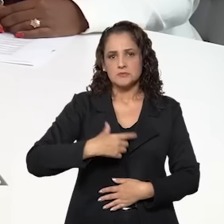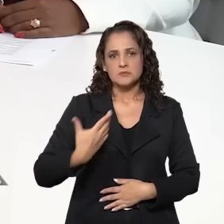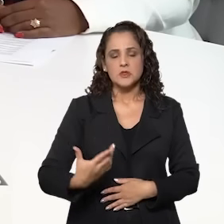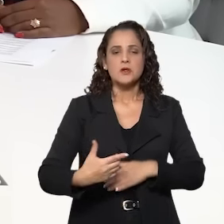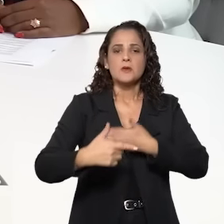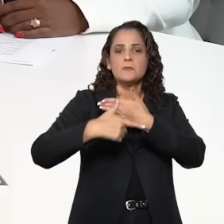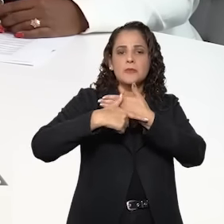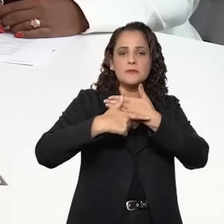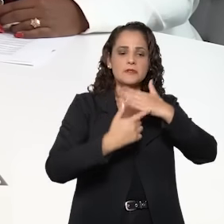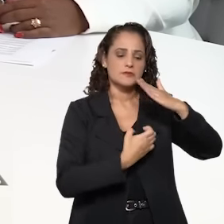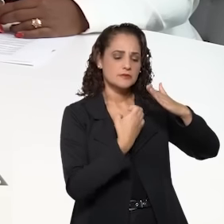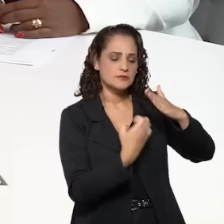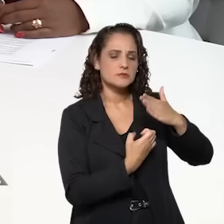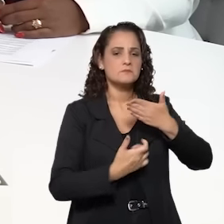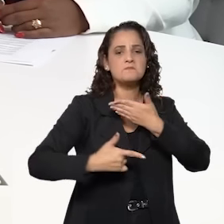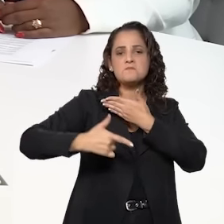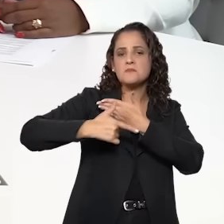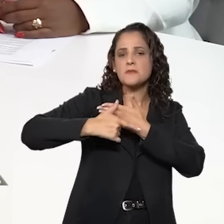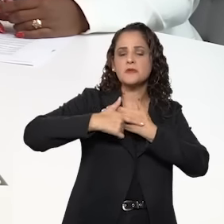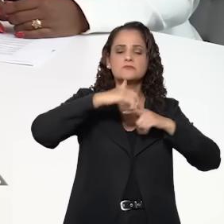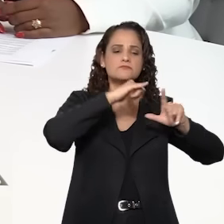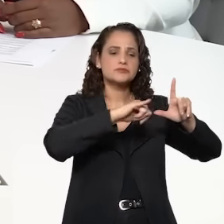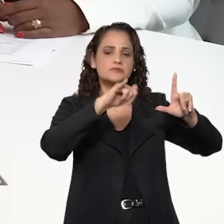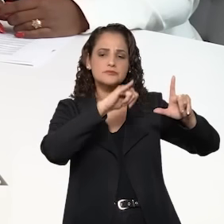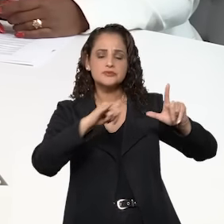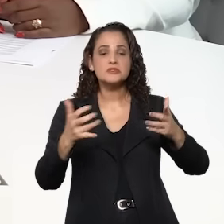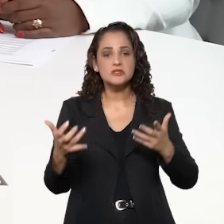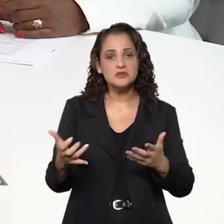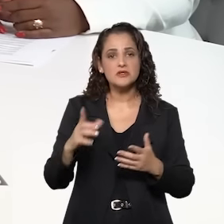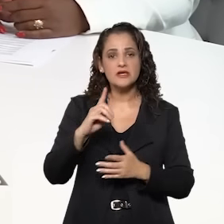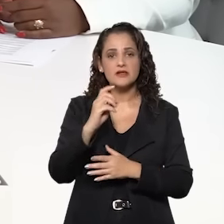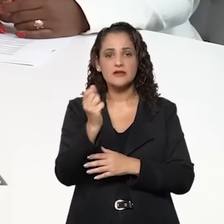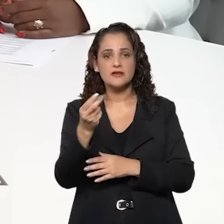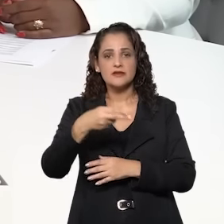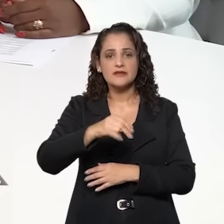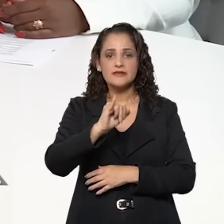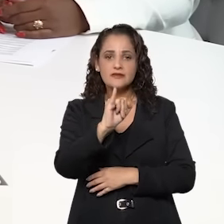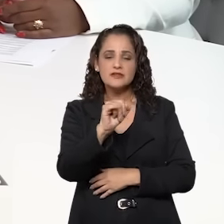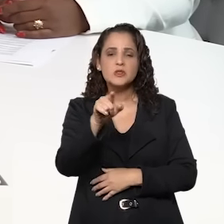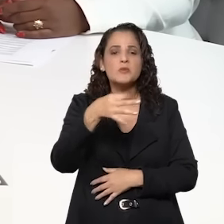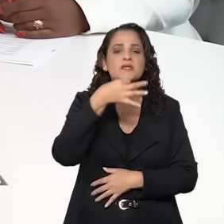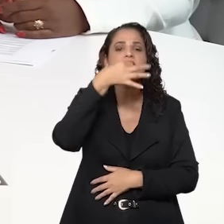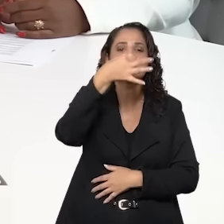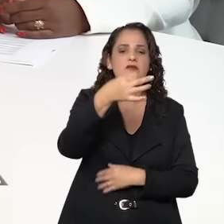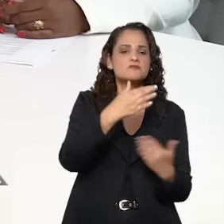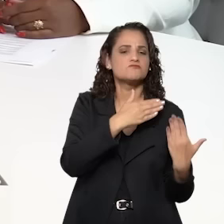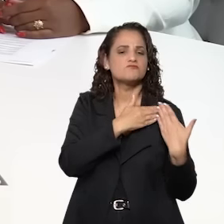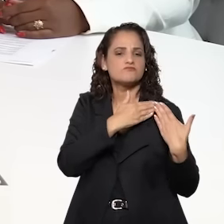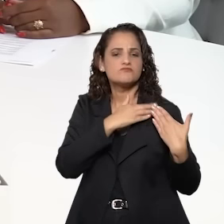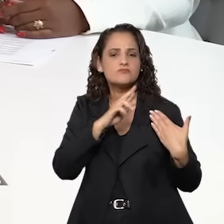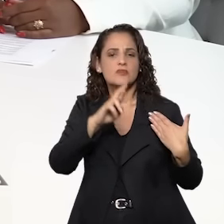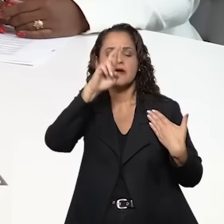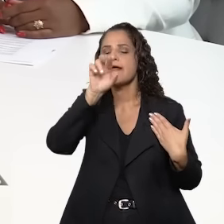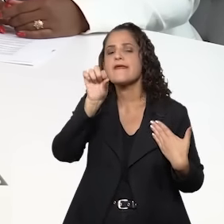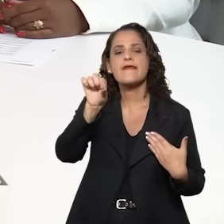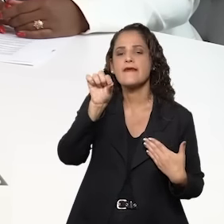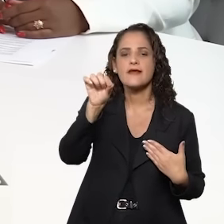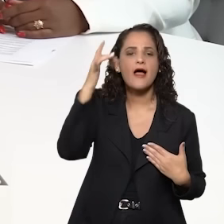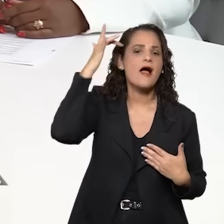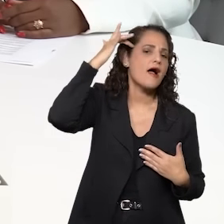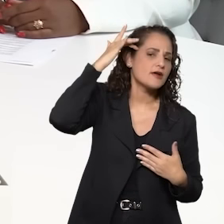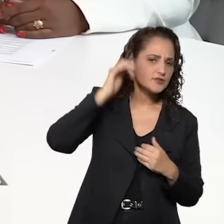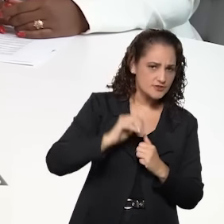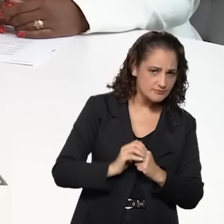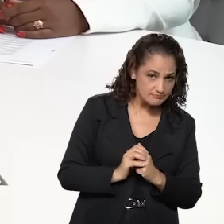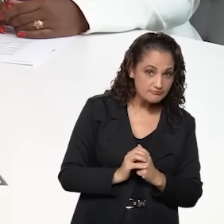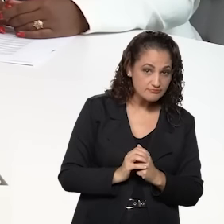papel das empresas né da mídia queria ouvir um pouquinho de você Dani de quem que você acha que é essa responsabilidade onde você acha que